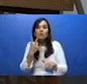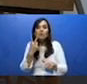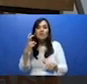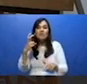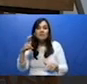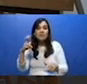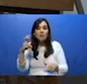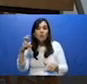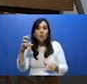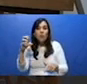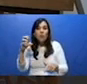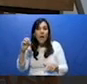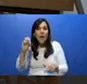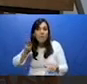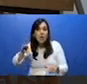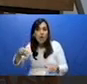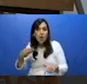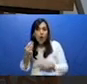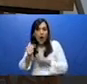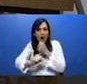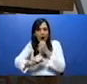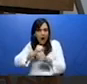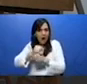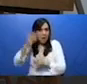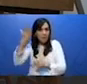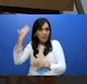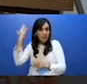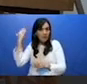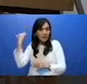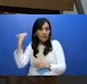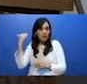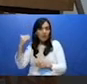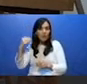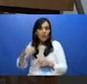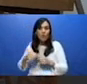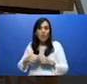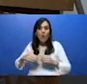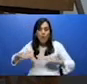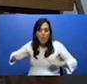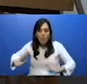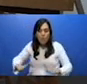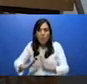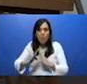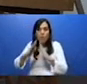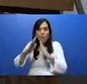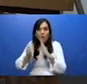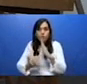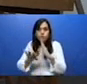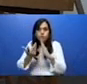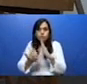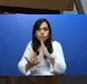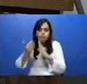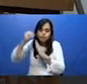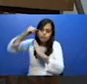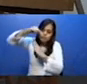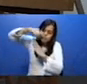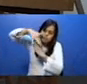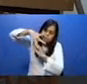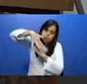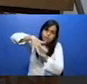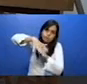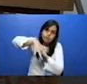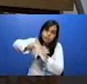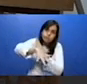250 milhões de anos foram quando os vulcões entraram em atividade, tá? Porque